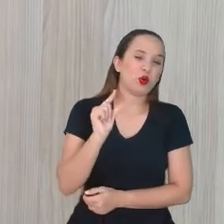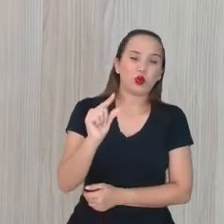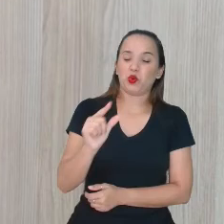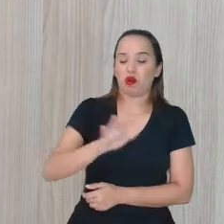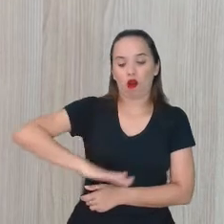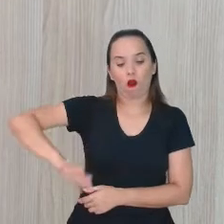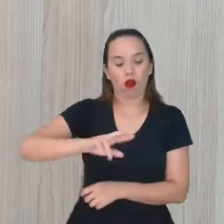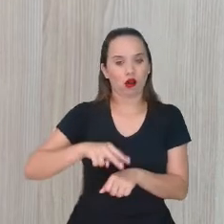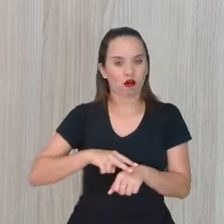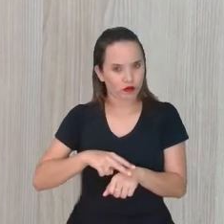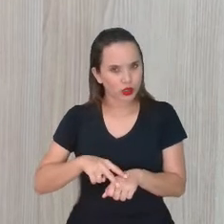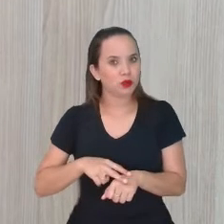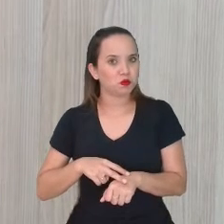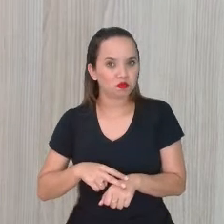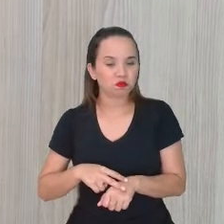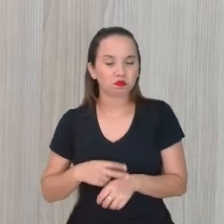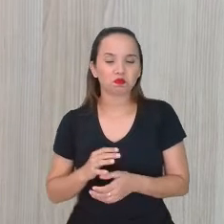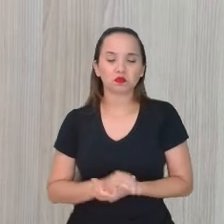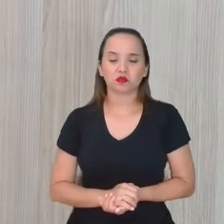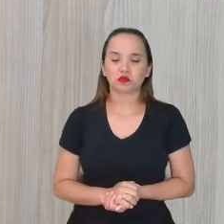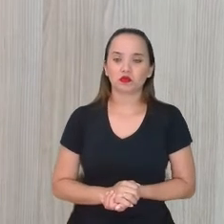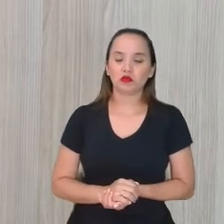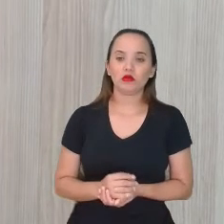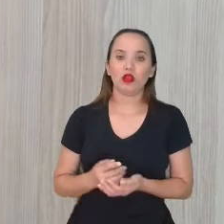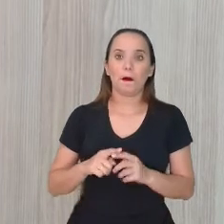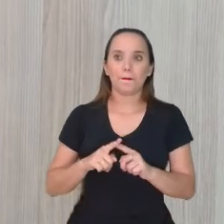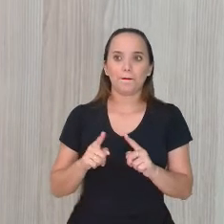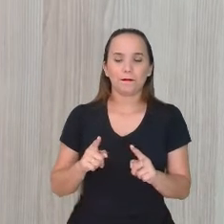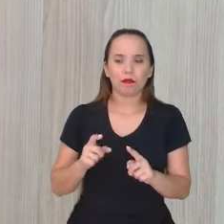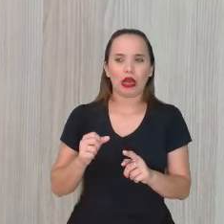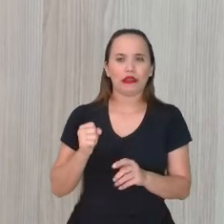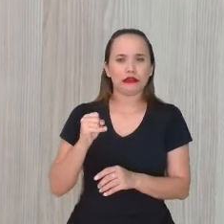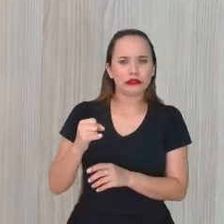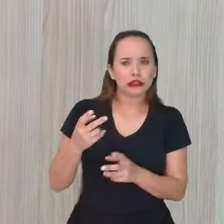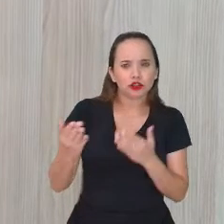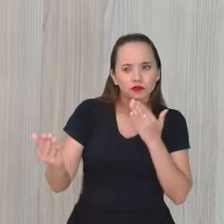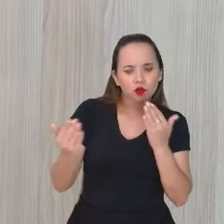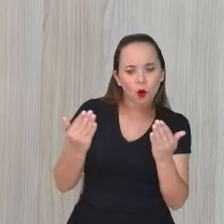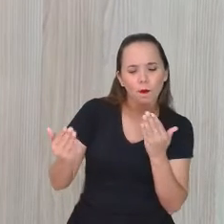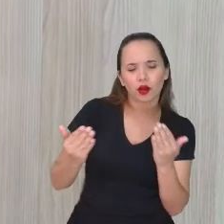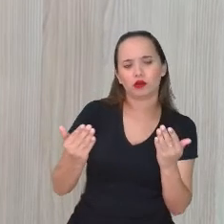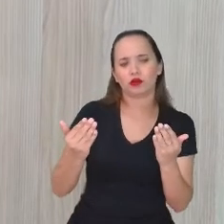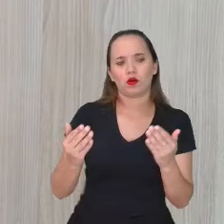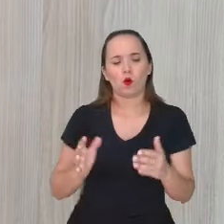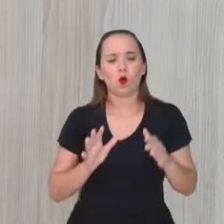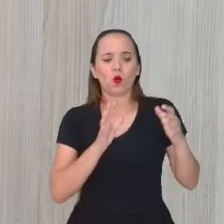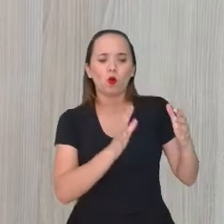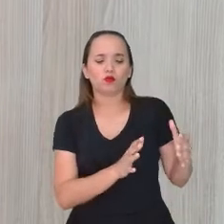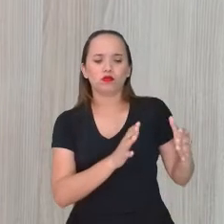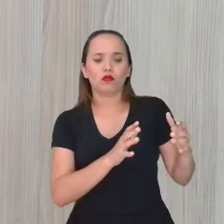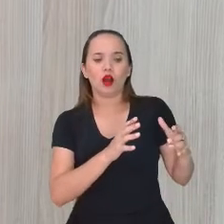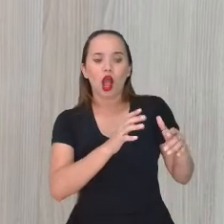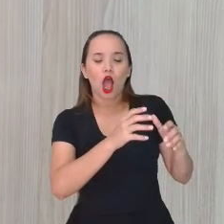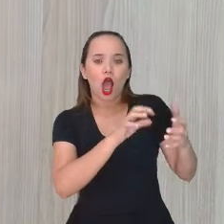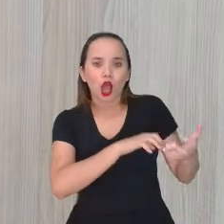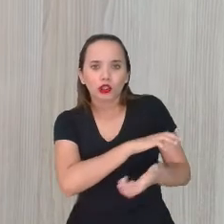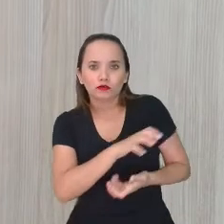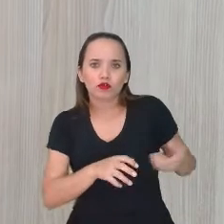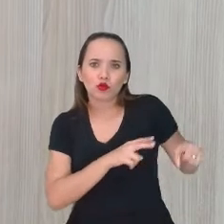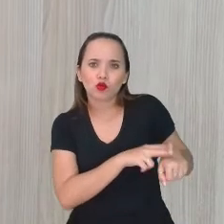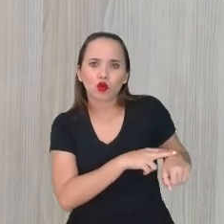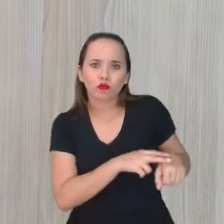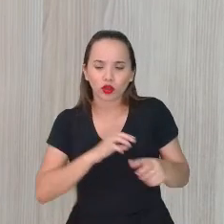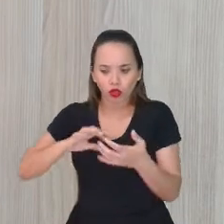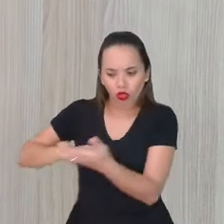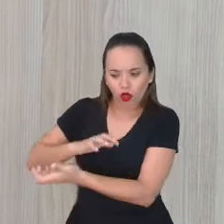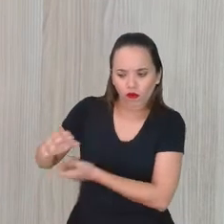Aí, quando a gente faz essa comparação de todo esse avanço com a questão da mecanização, né, que é a questão da Revolução Verde no campo, fica bem